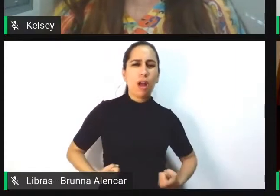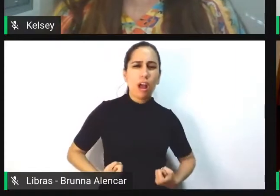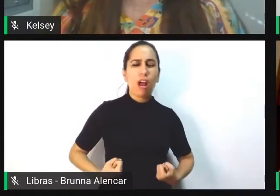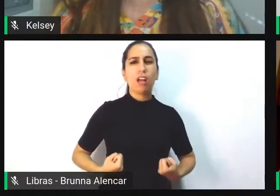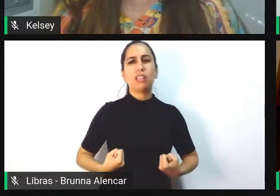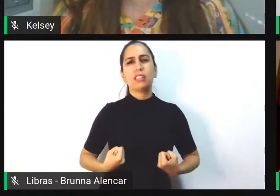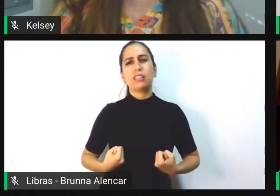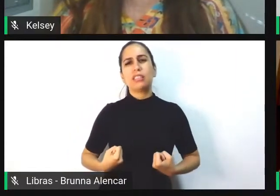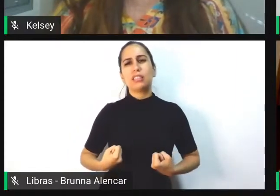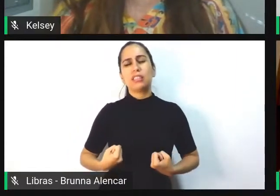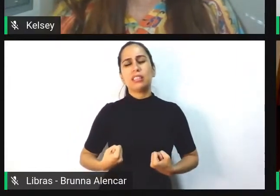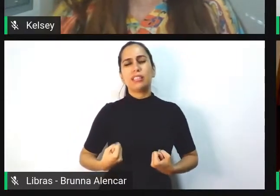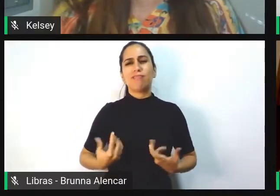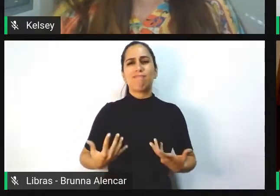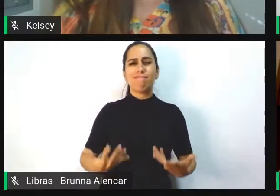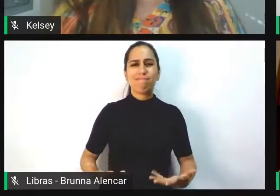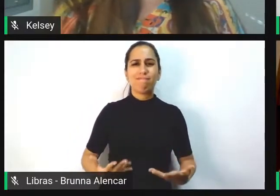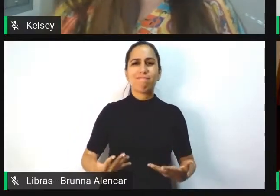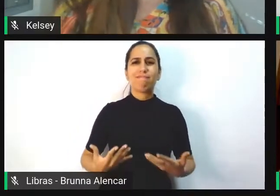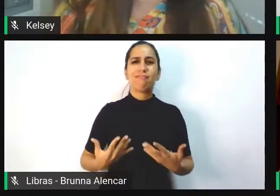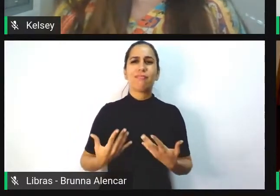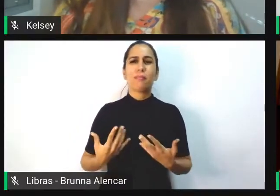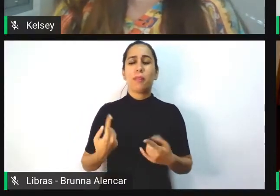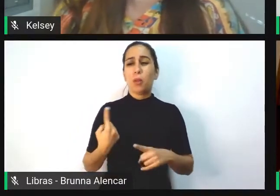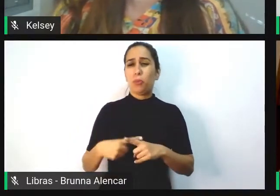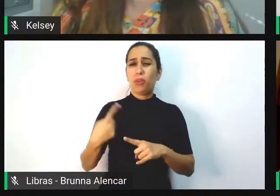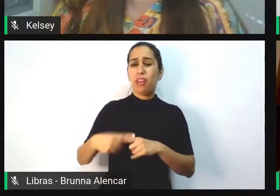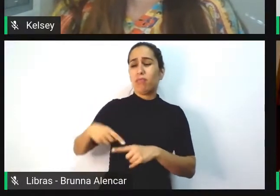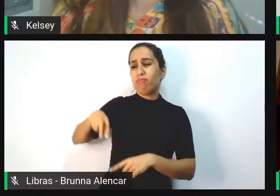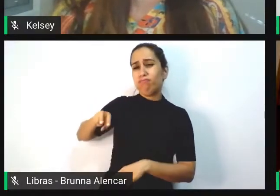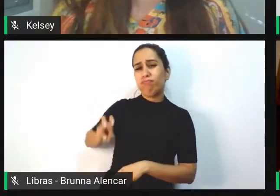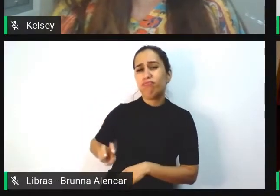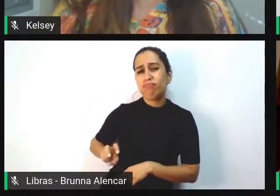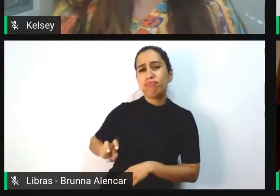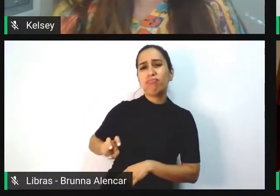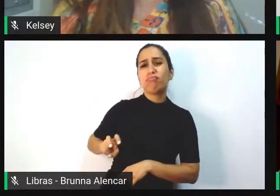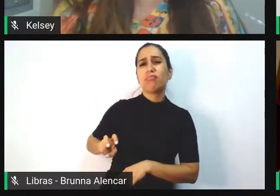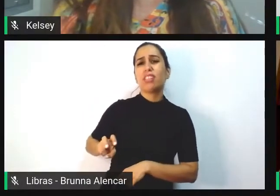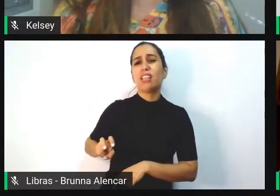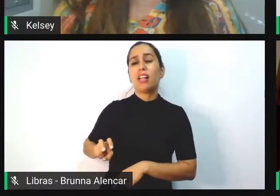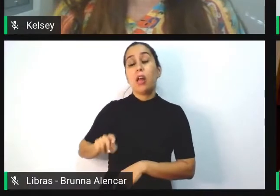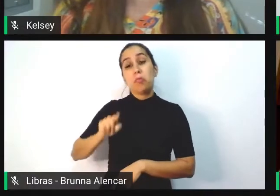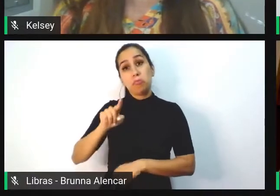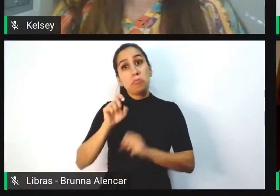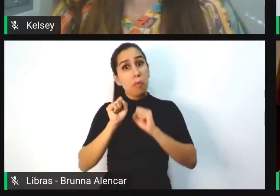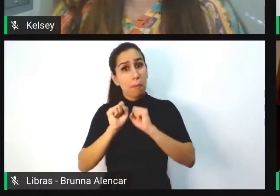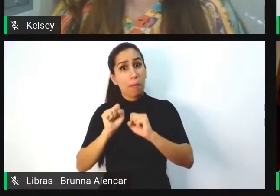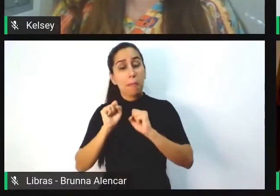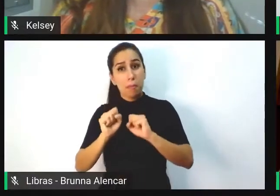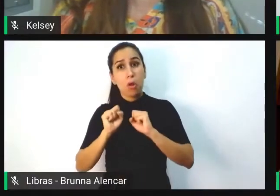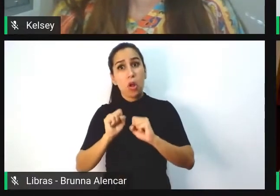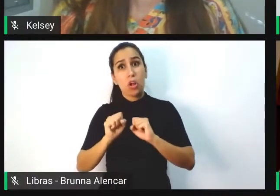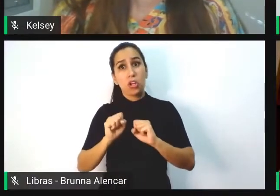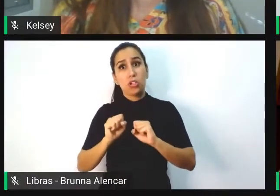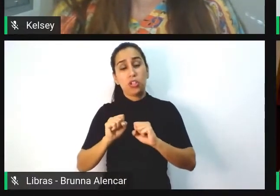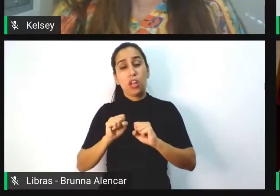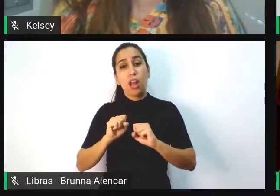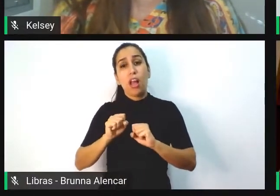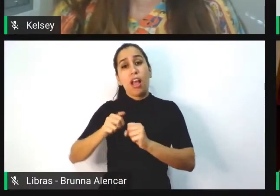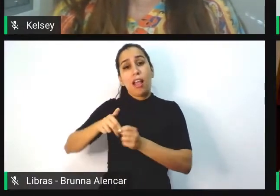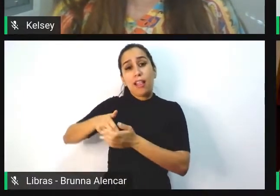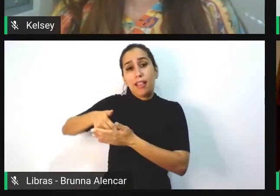que, por estar muito tempo sentado, vocês podem deitar na posição de bruços,